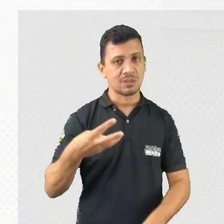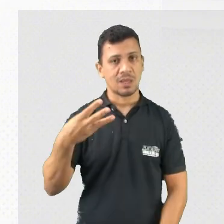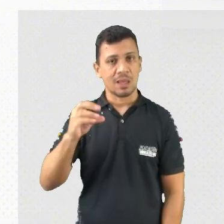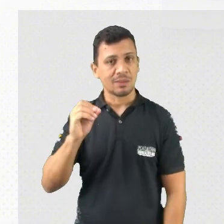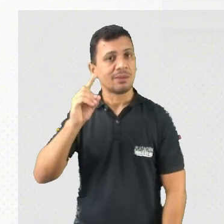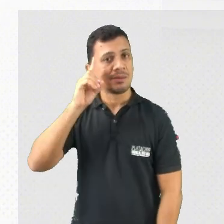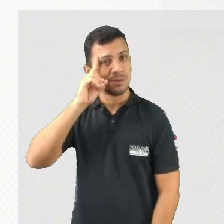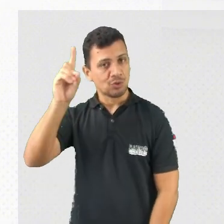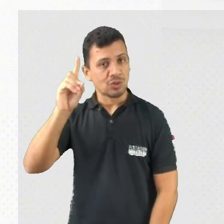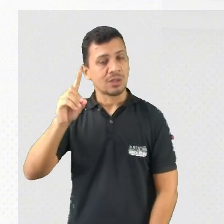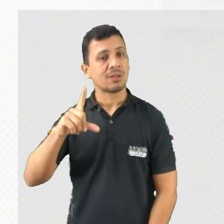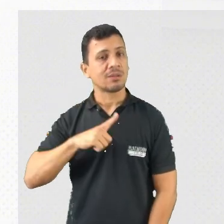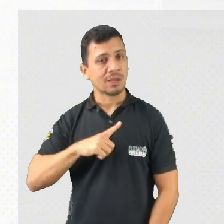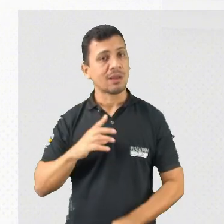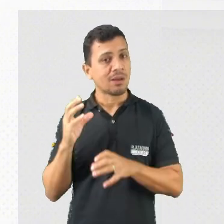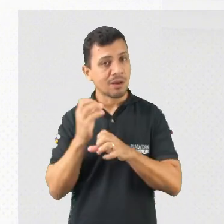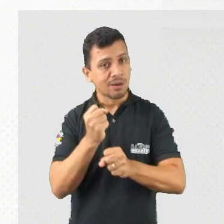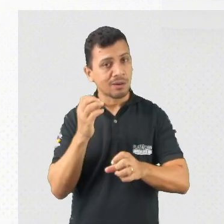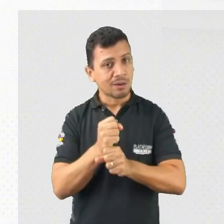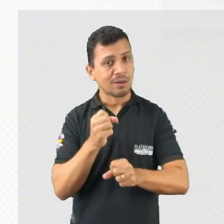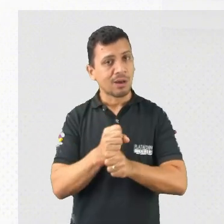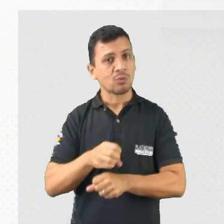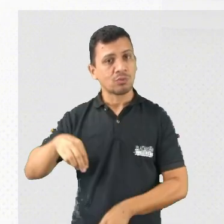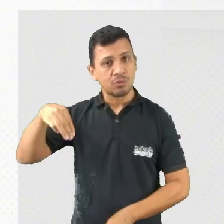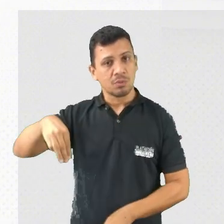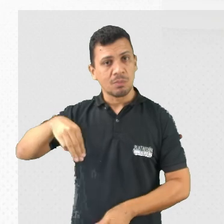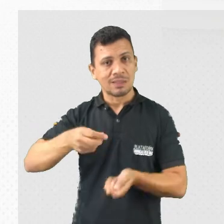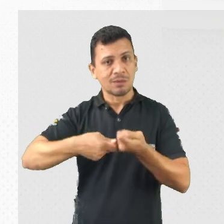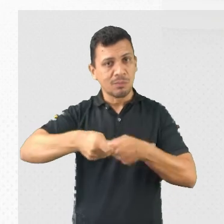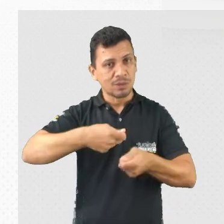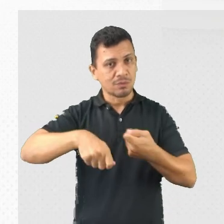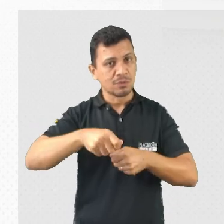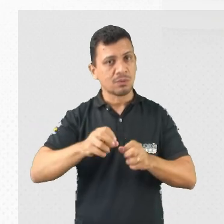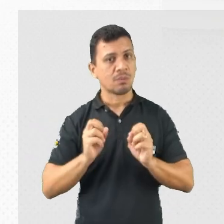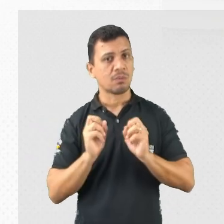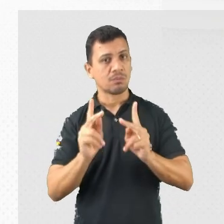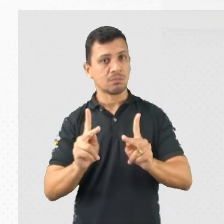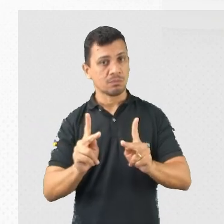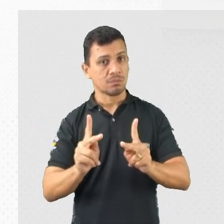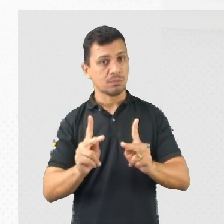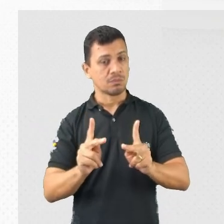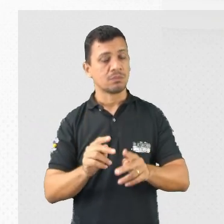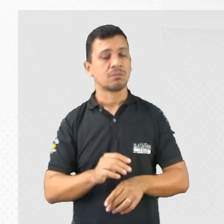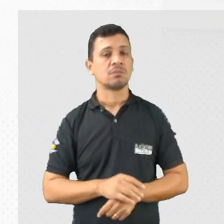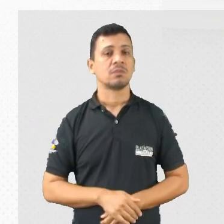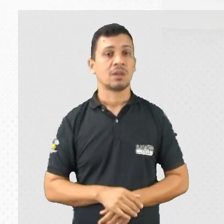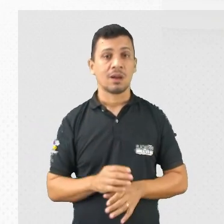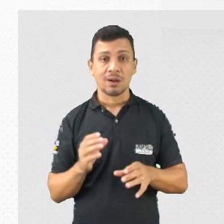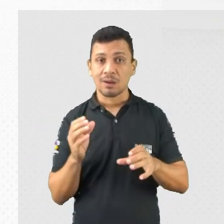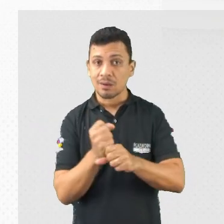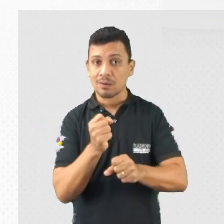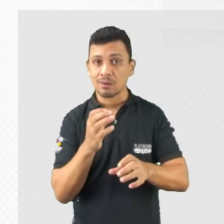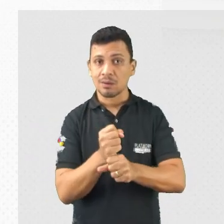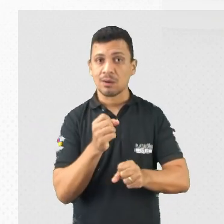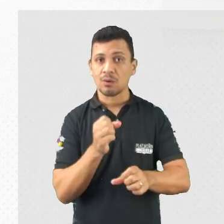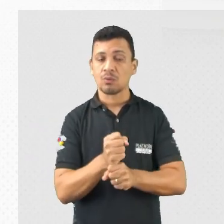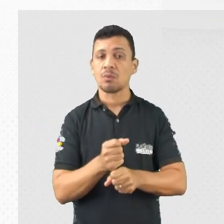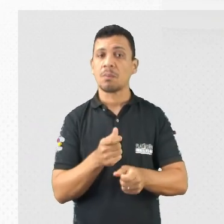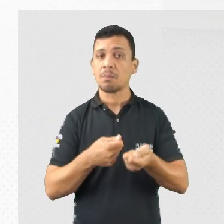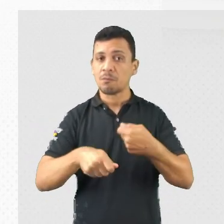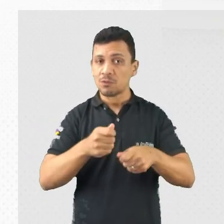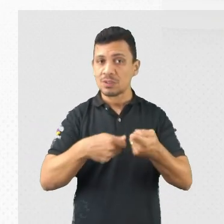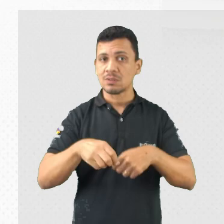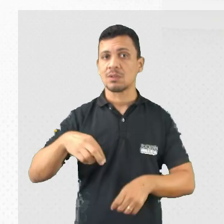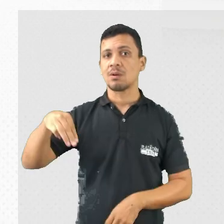todos os meses são considerados com 30 dias. Beleza? Para cálculos envolvendo a